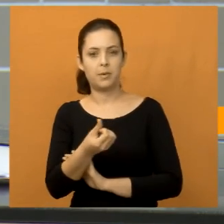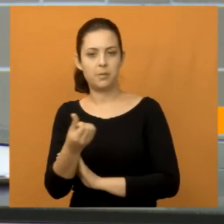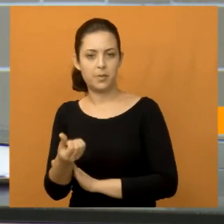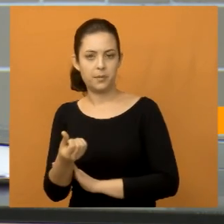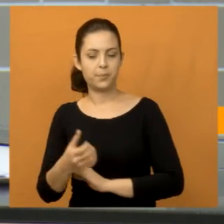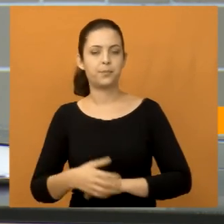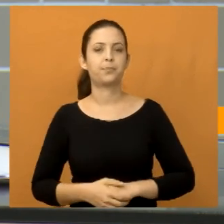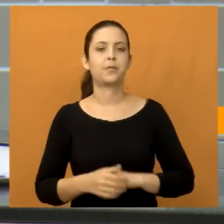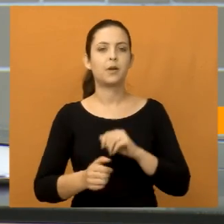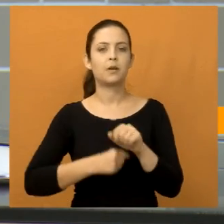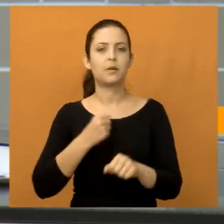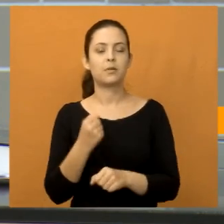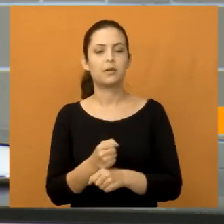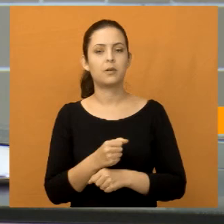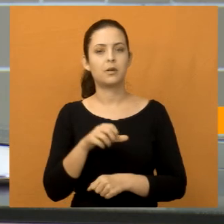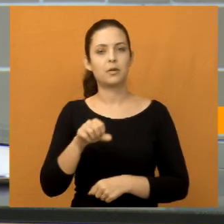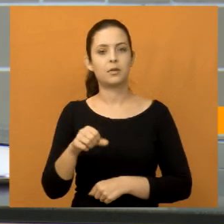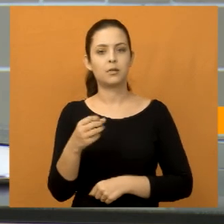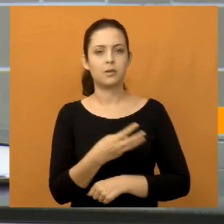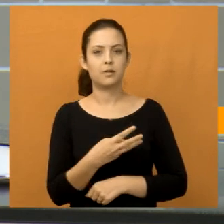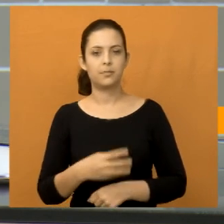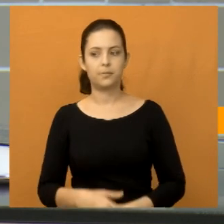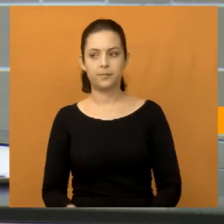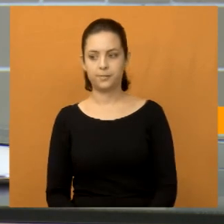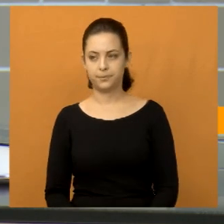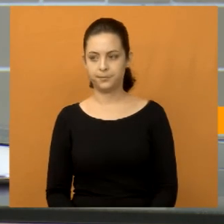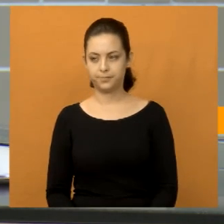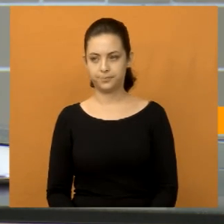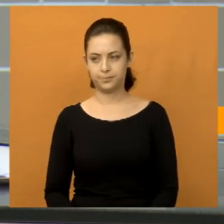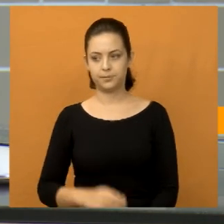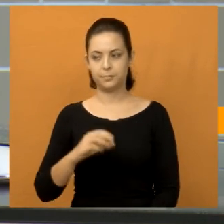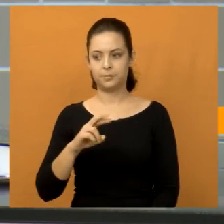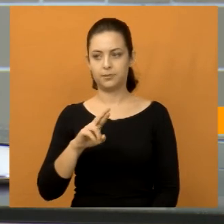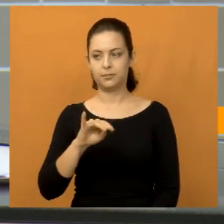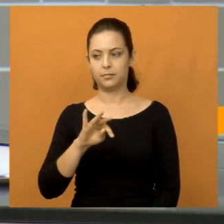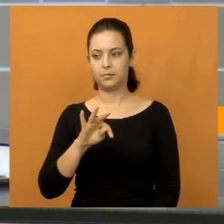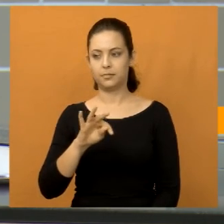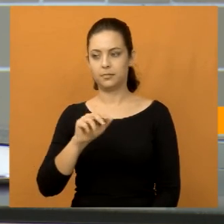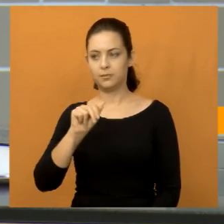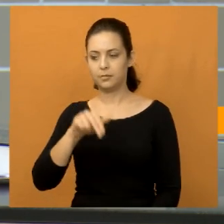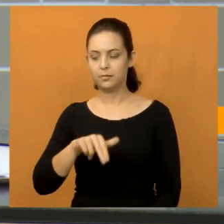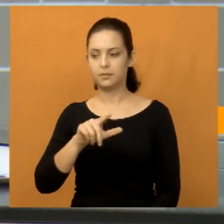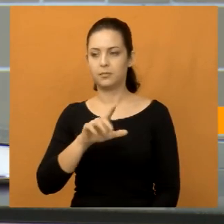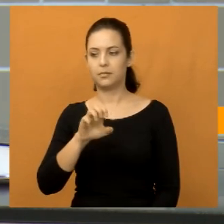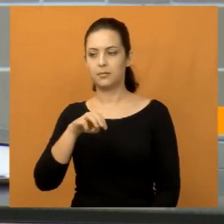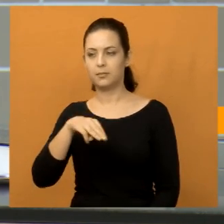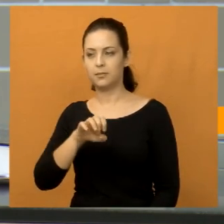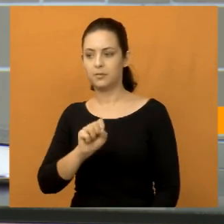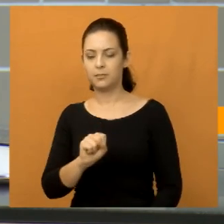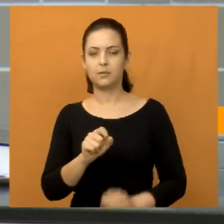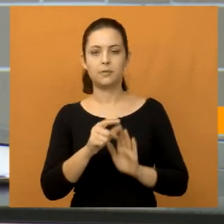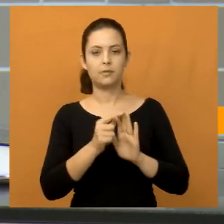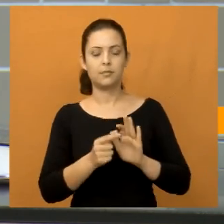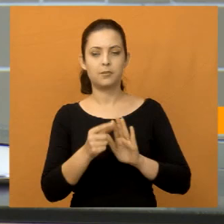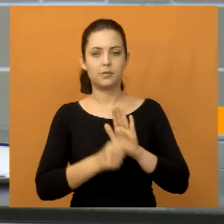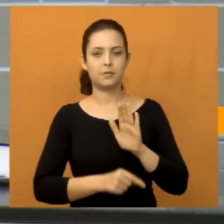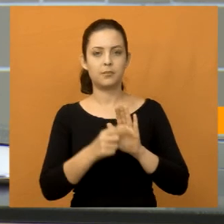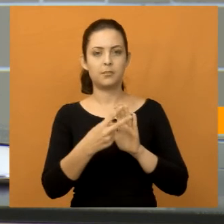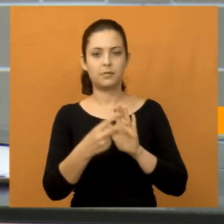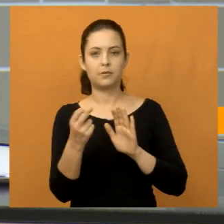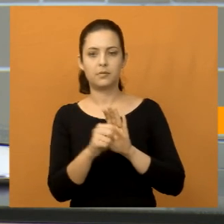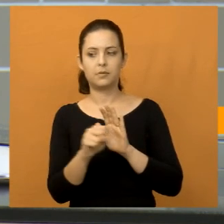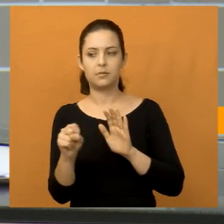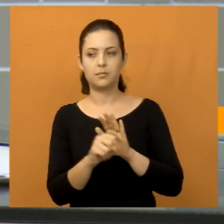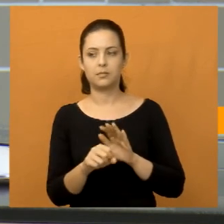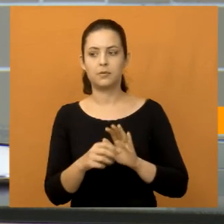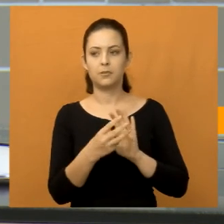8.666, de 1993. Christian Peterson Antunes Lemes, artigos